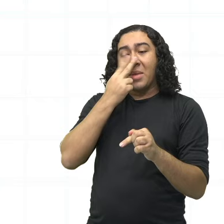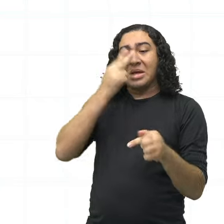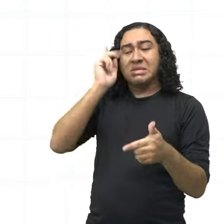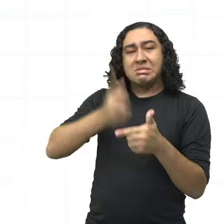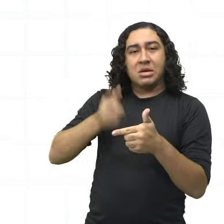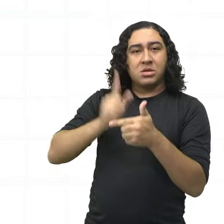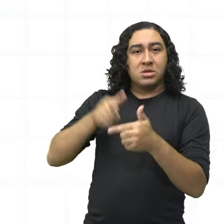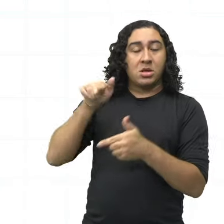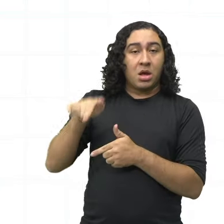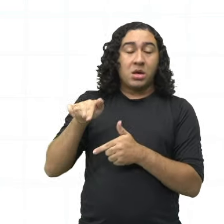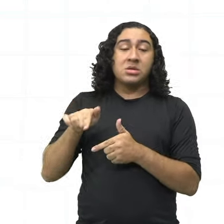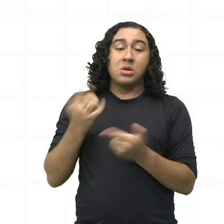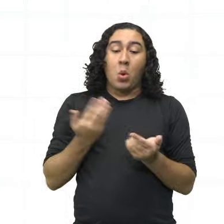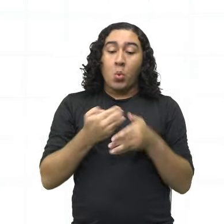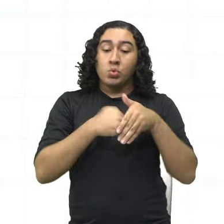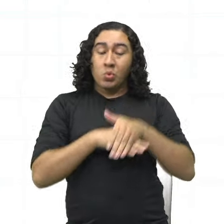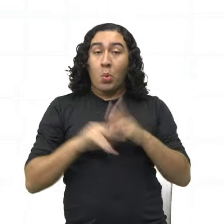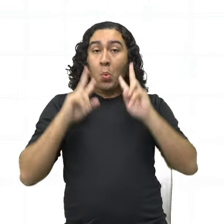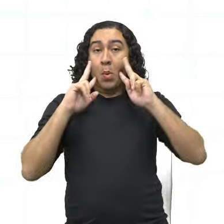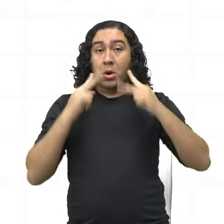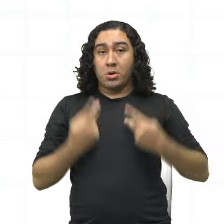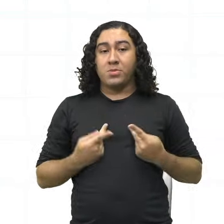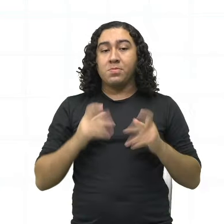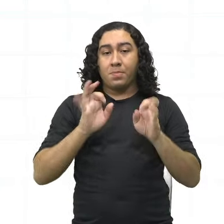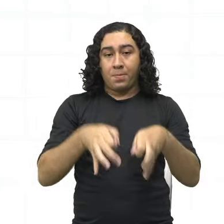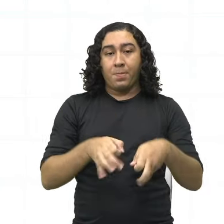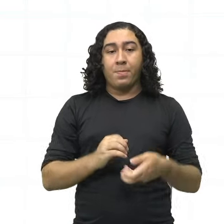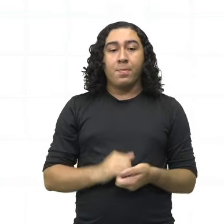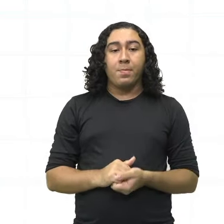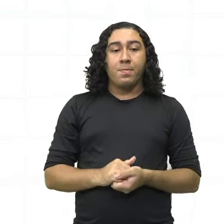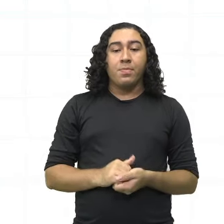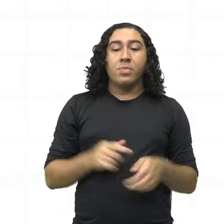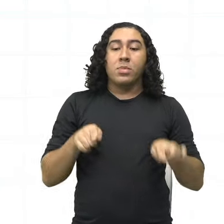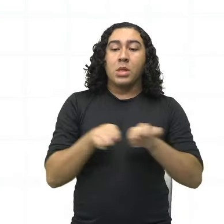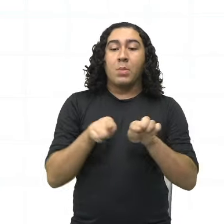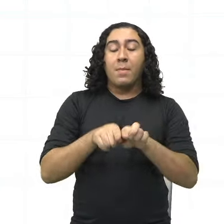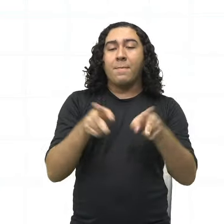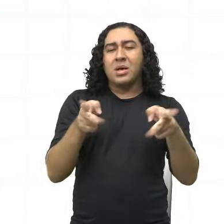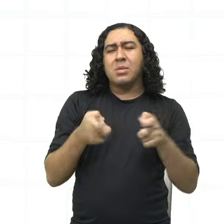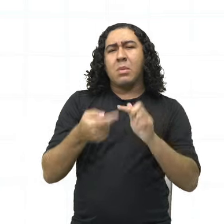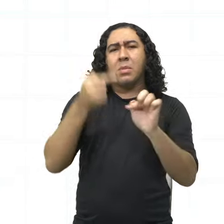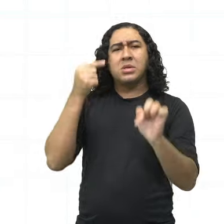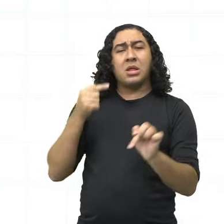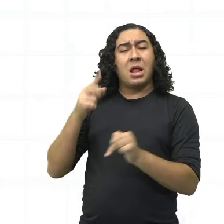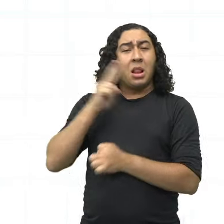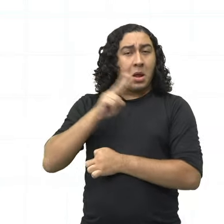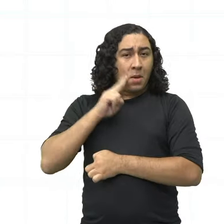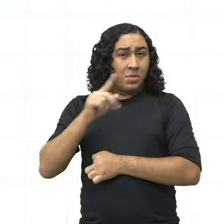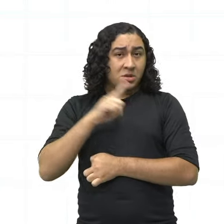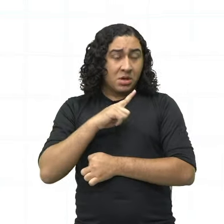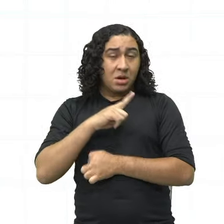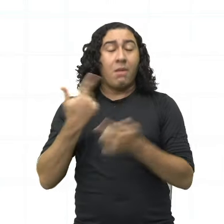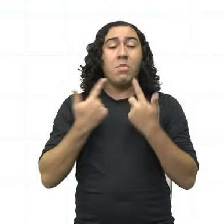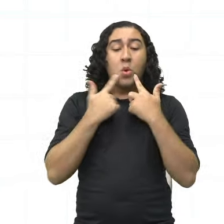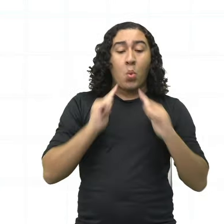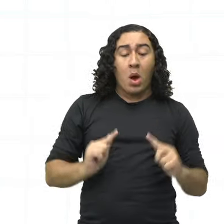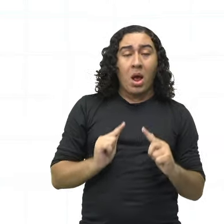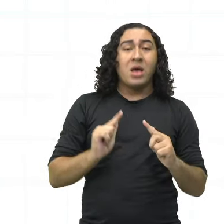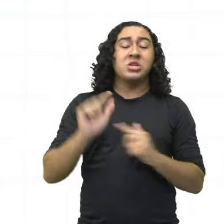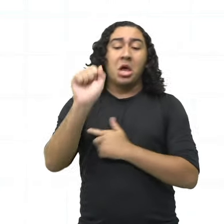os costumes humanos, tá? Então vejam que, lembram lá da linguagem não verbal, que eu posso